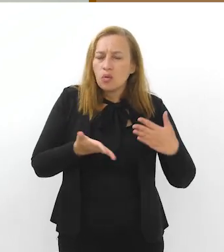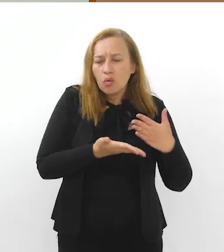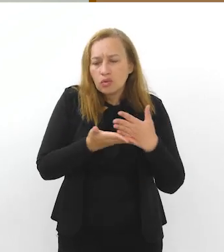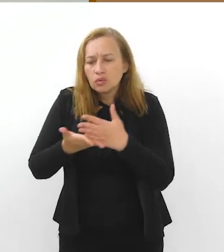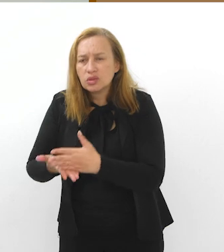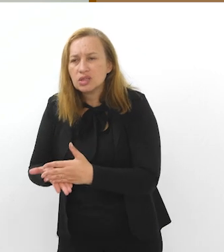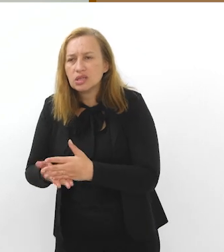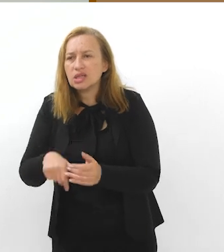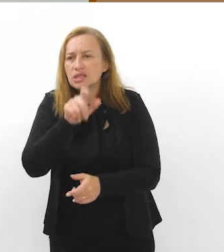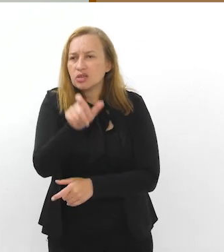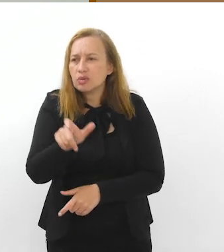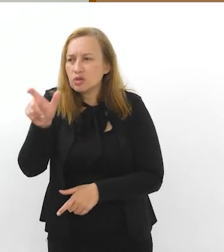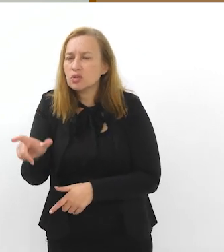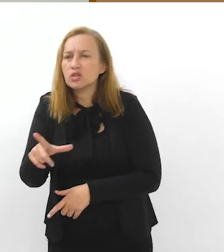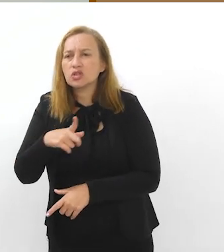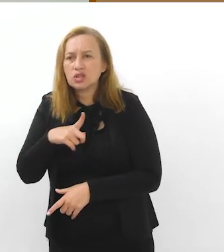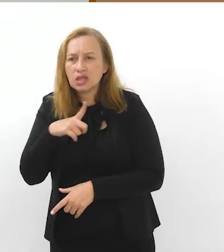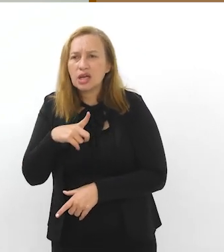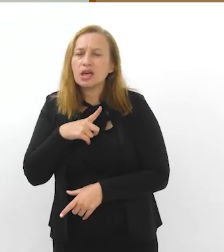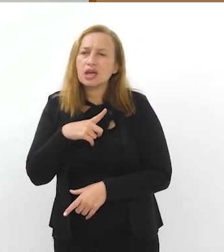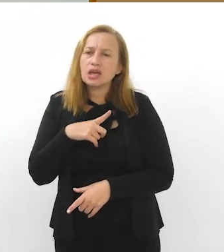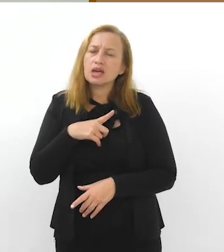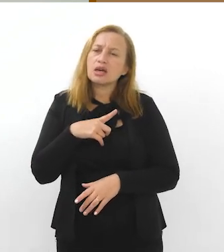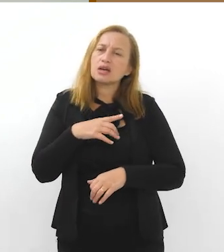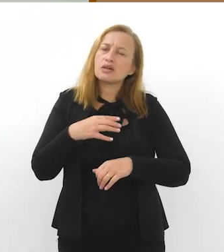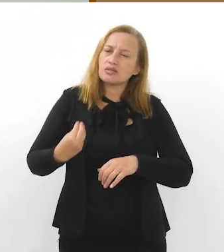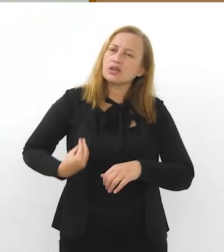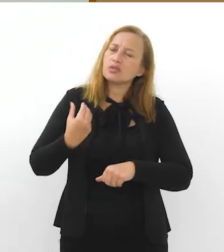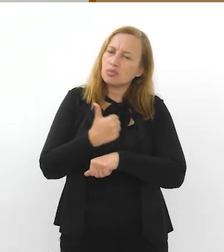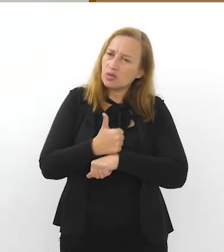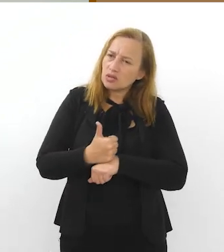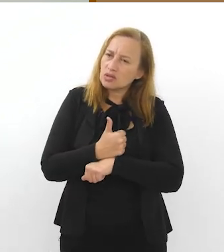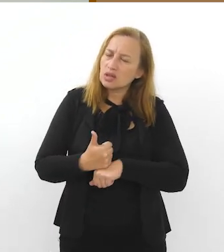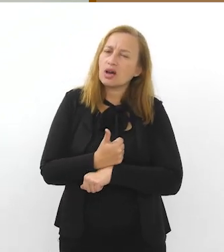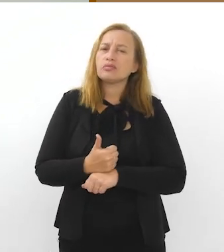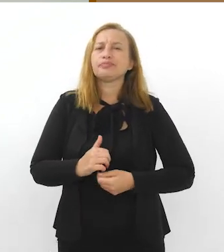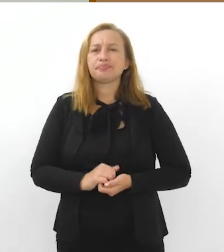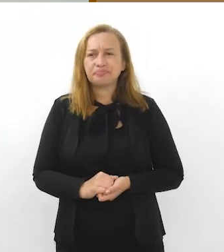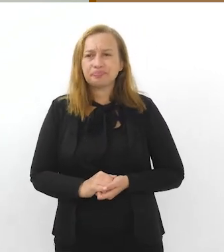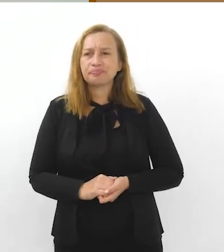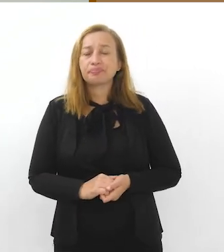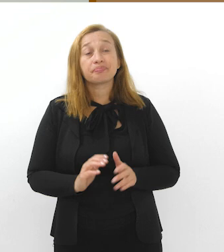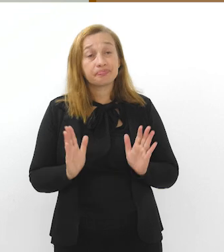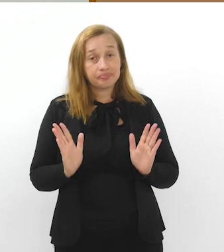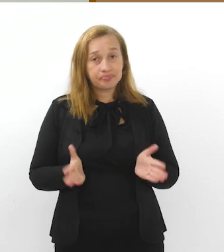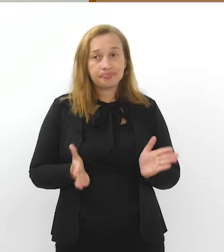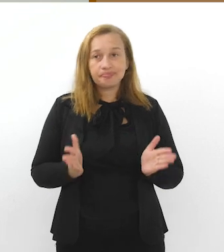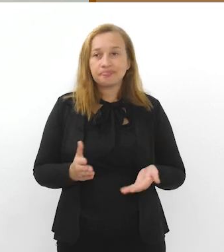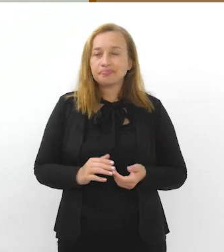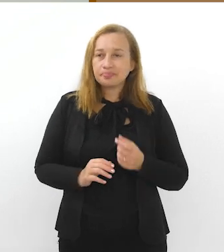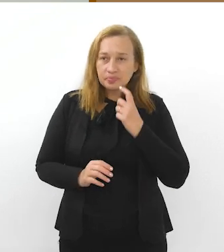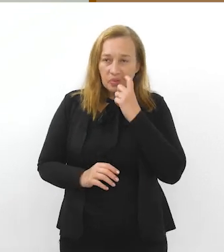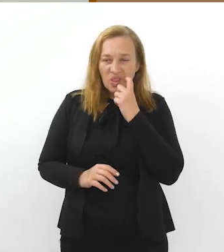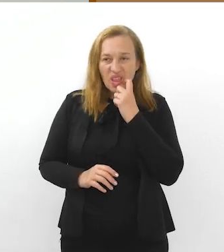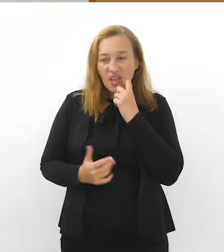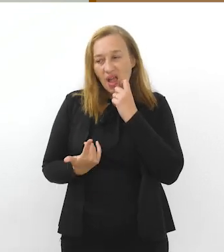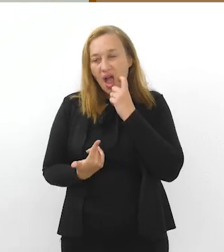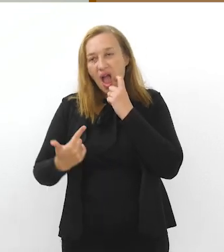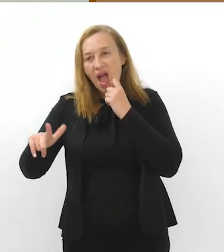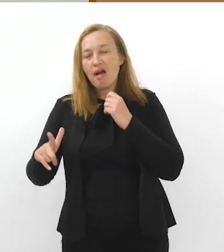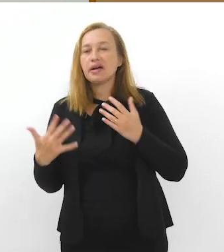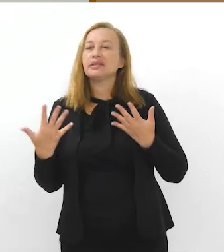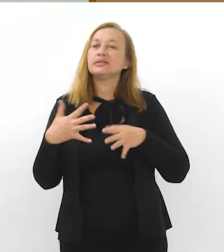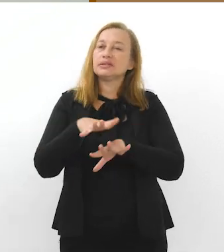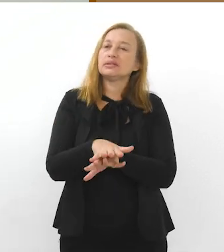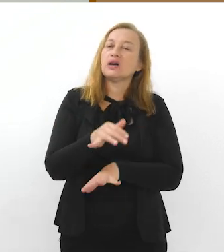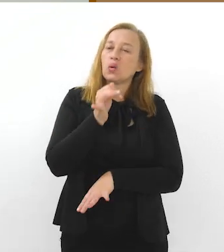trazer para que essas pessoas tenham um rumo profissional e pessoal na vida, né? Agora, as